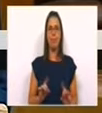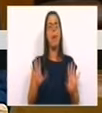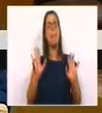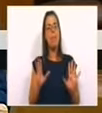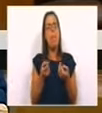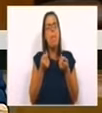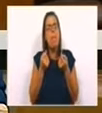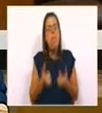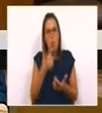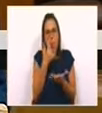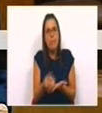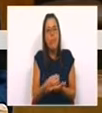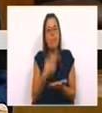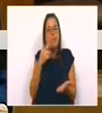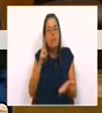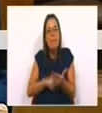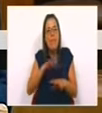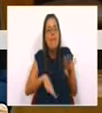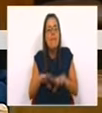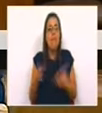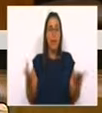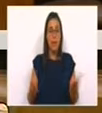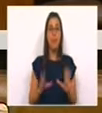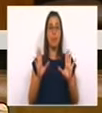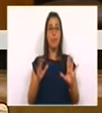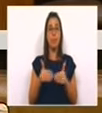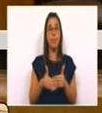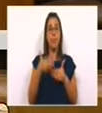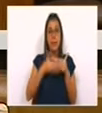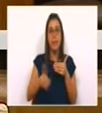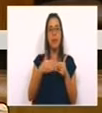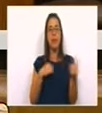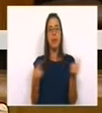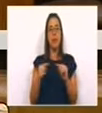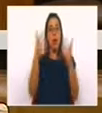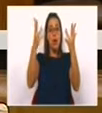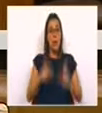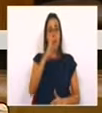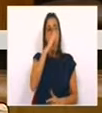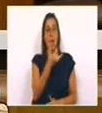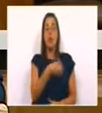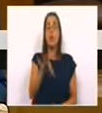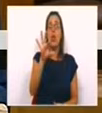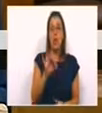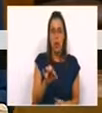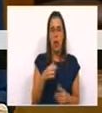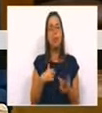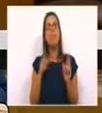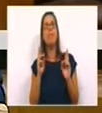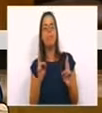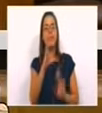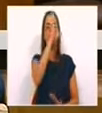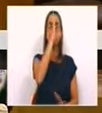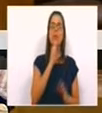Contudo, poucas ou nenhumas concretizadas. Iremos nas próximas semanas debater o Orçamento de Estado 2018 e esperamos